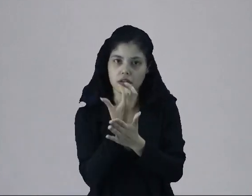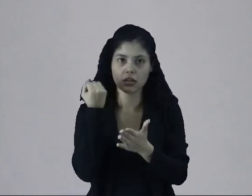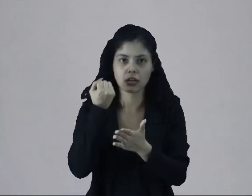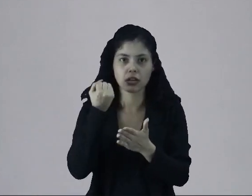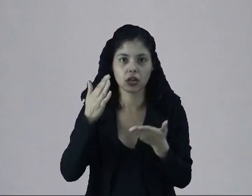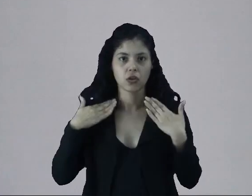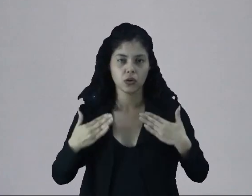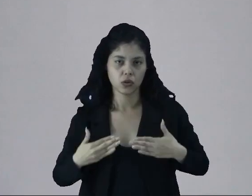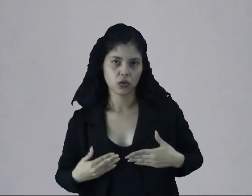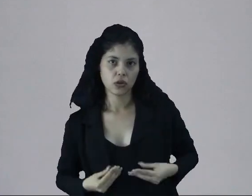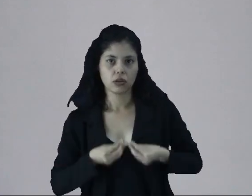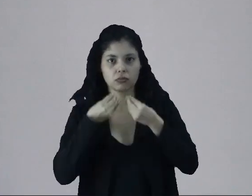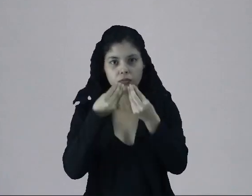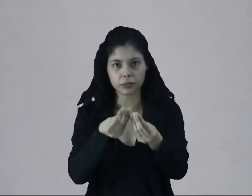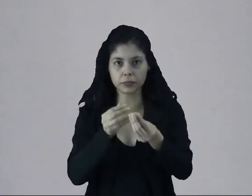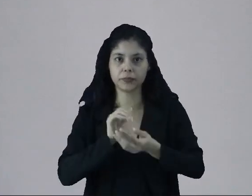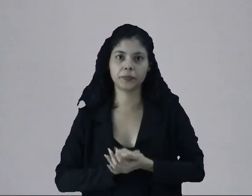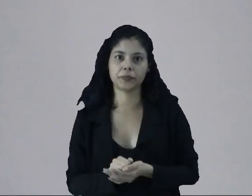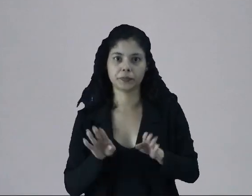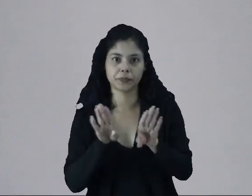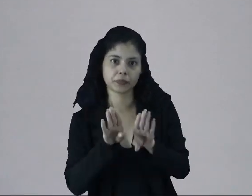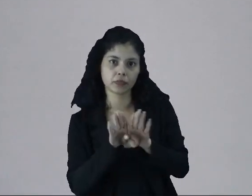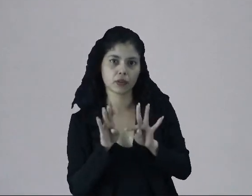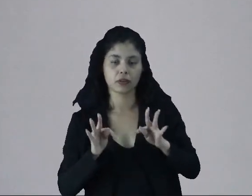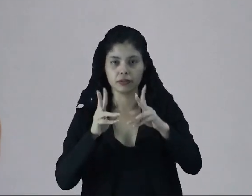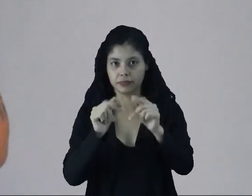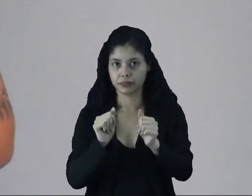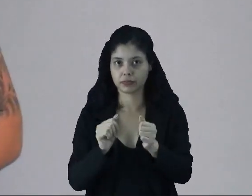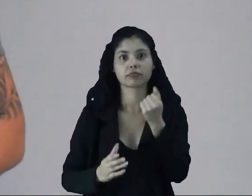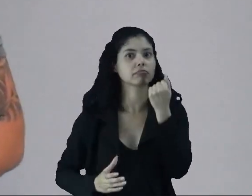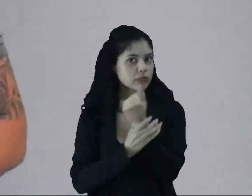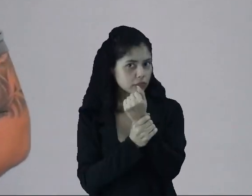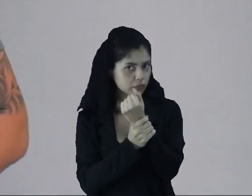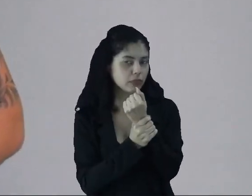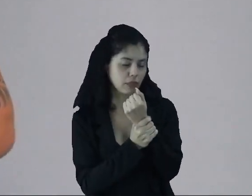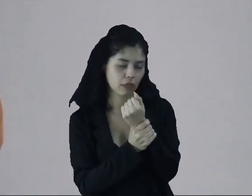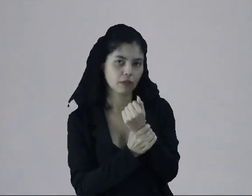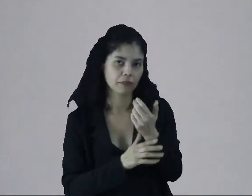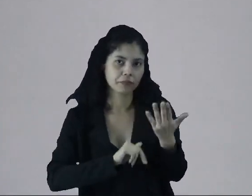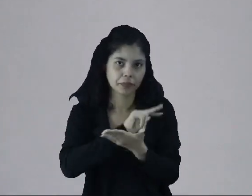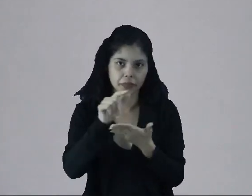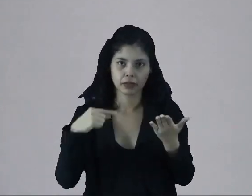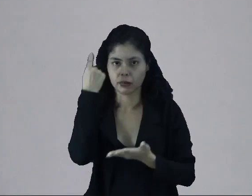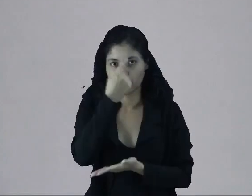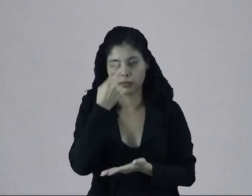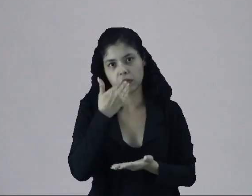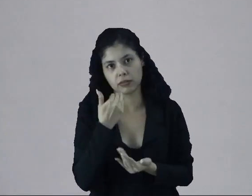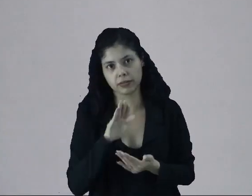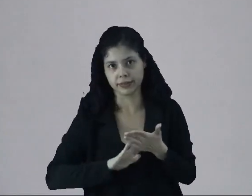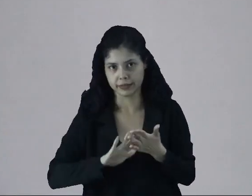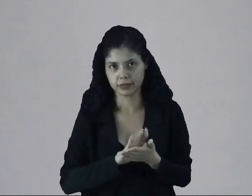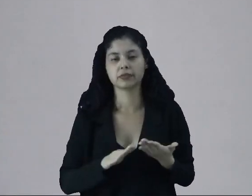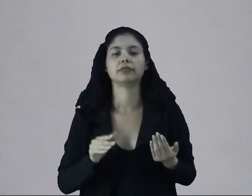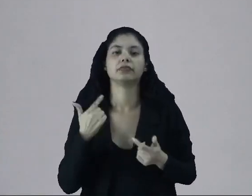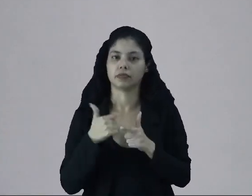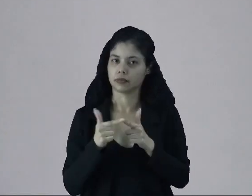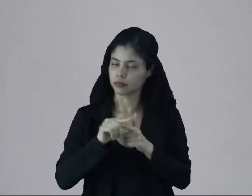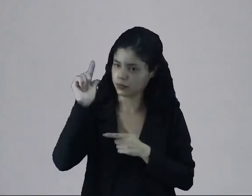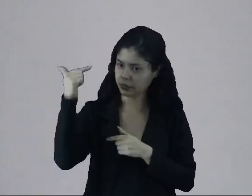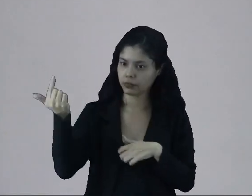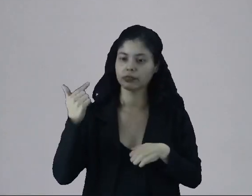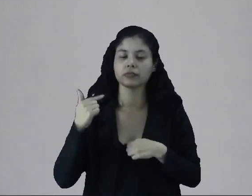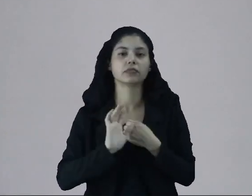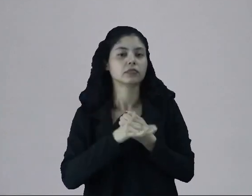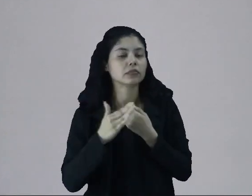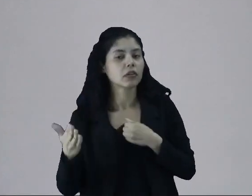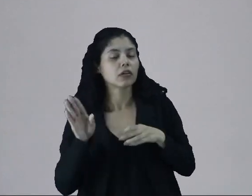no teu corpo à disposição. É lógico que dentro da margem de segurança, né? Você não vai ficar várias horas e vários dias sem se alimentar, vão ter outros problemas. E